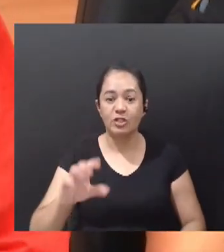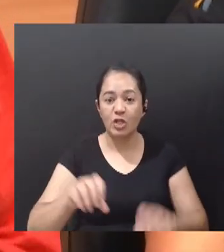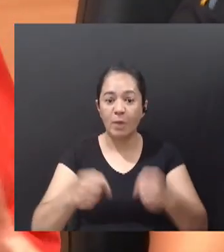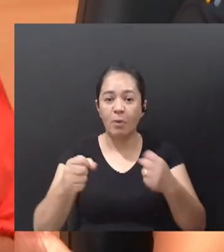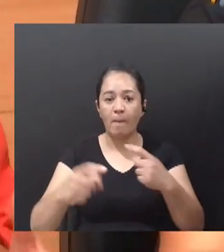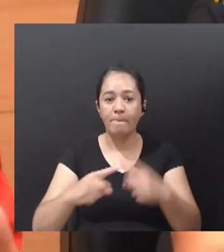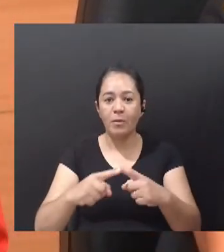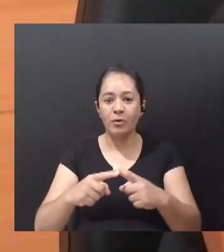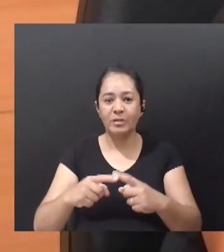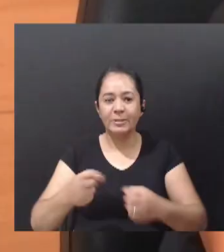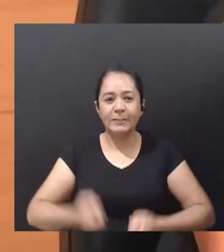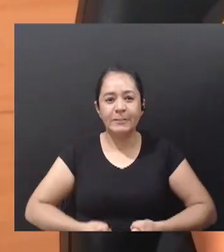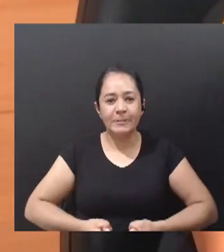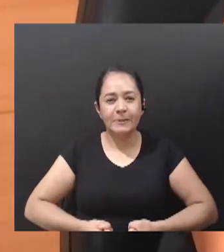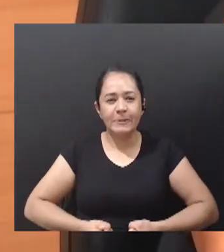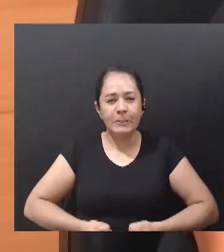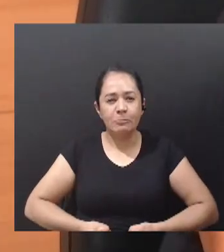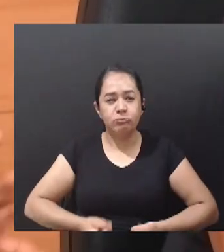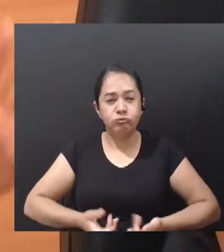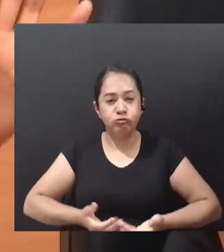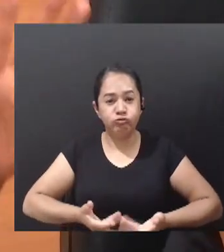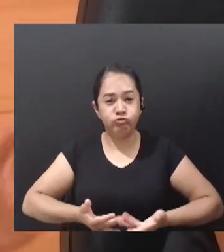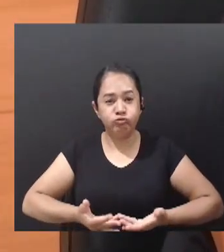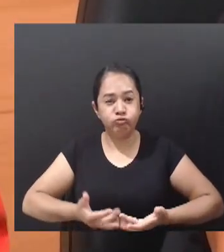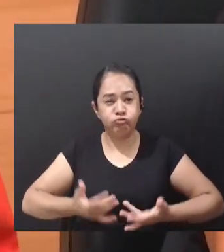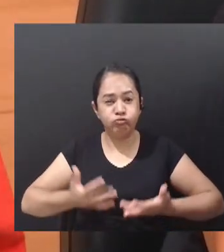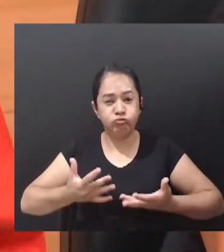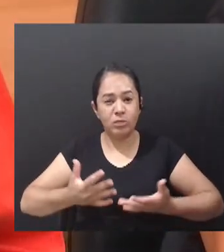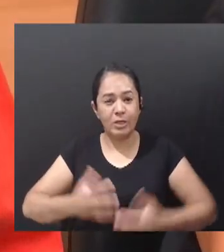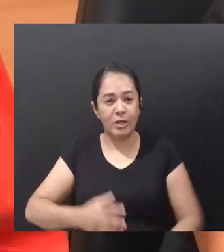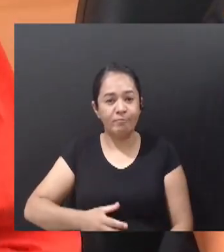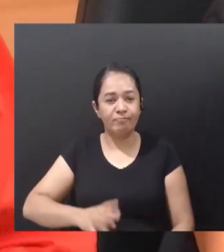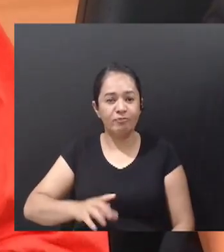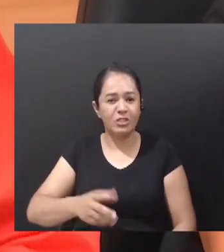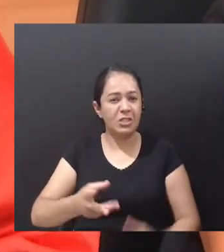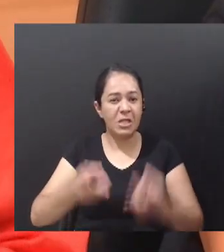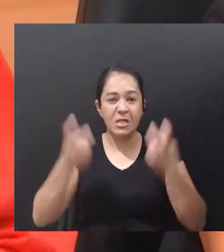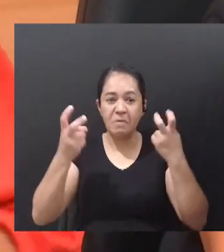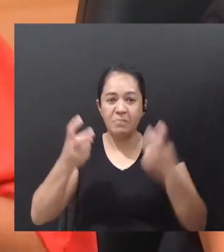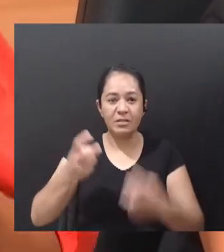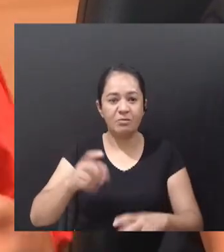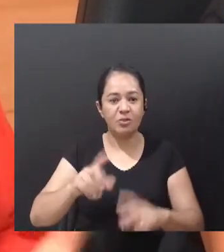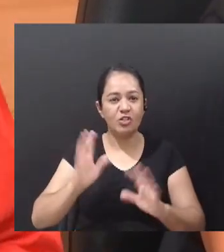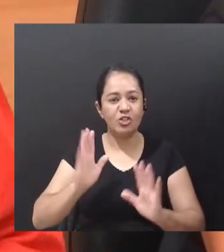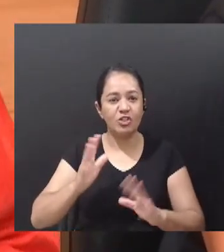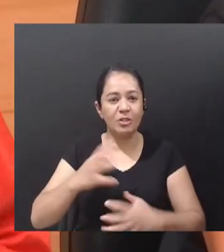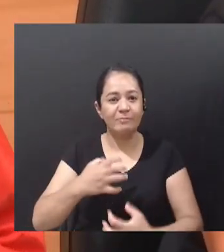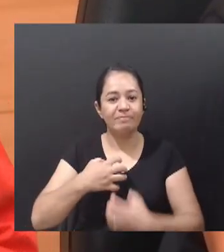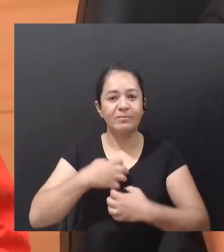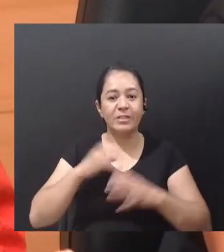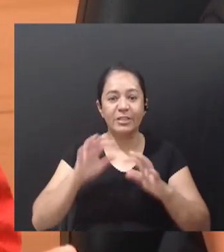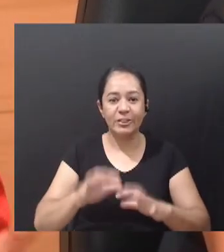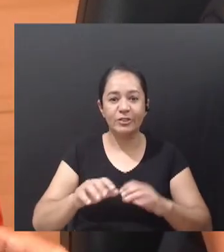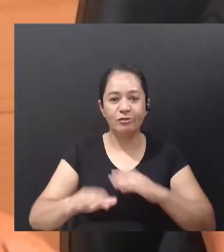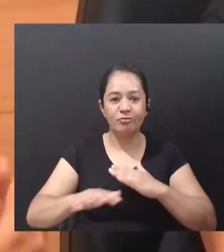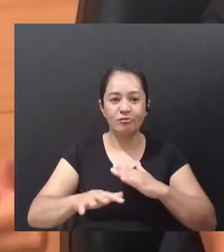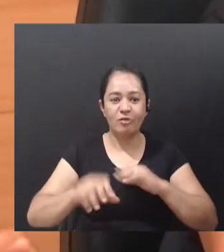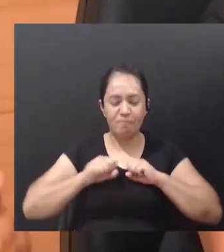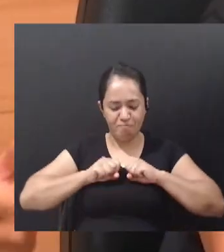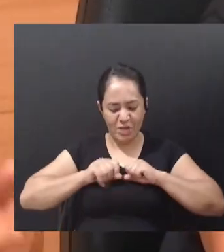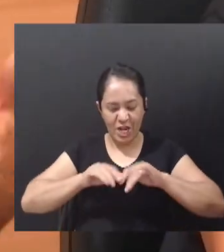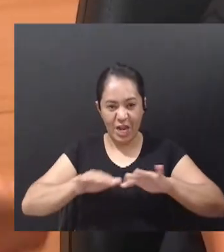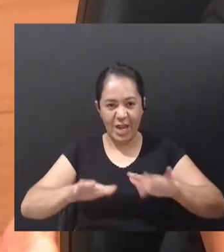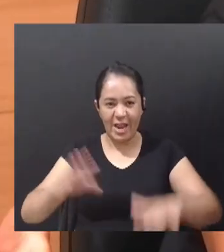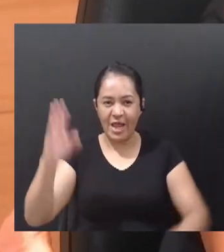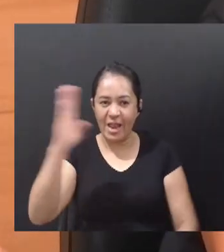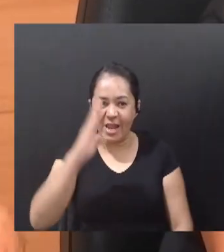poros. Entrei pelo seu rádio, tomei, você nem viu. É isso que o hip hop fez. Tomou o Brasil de assalto e os caras